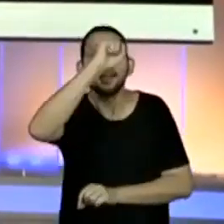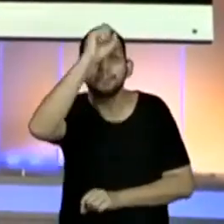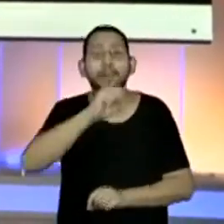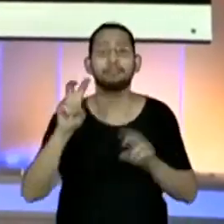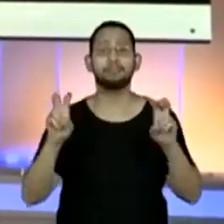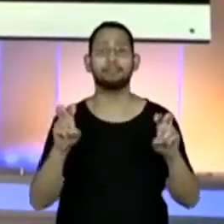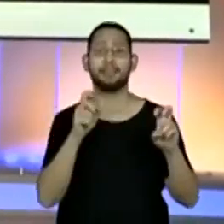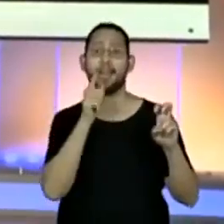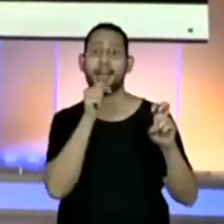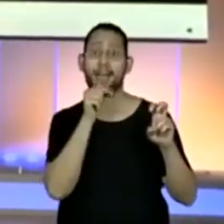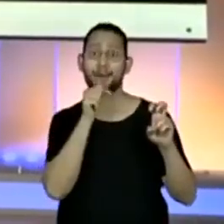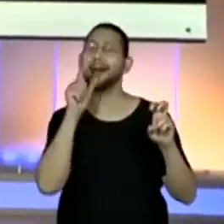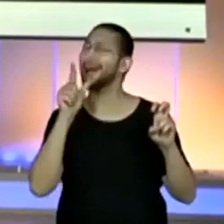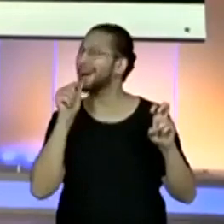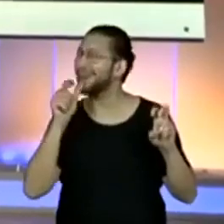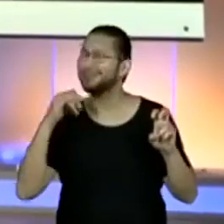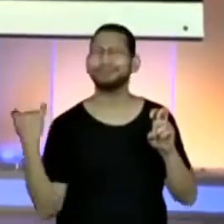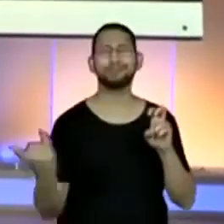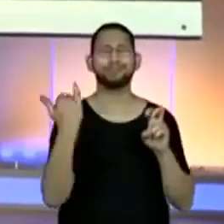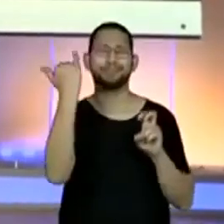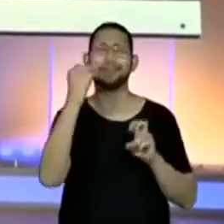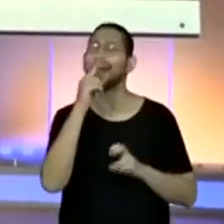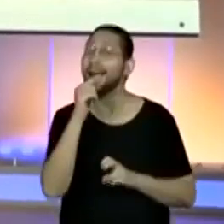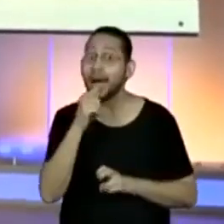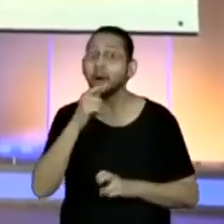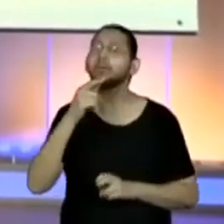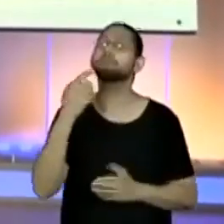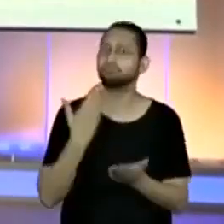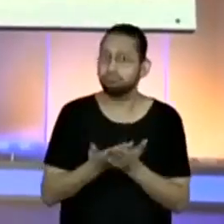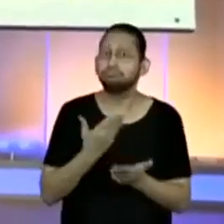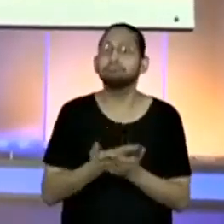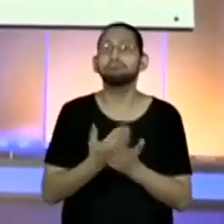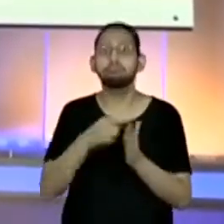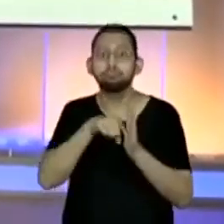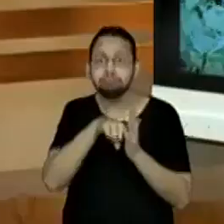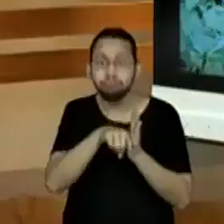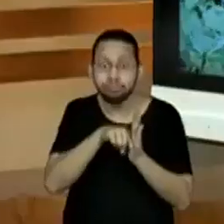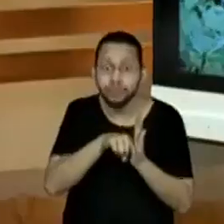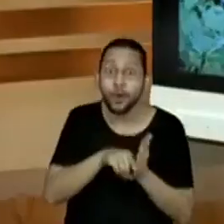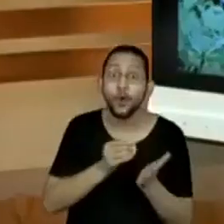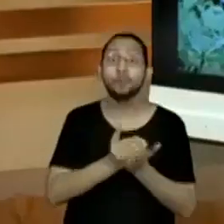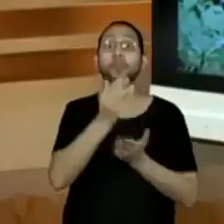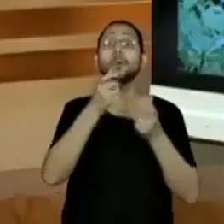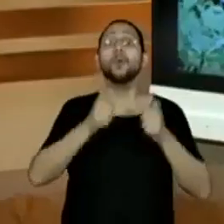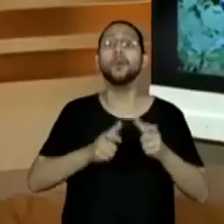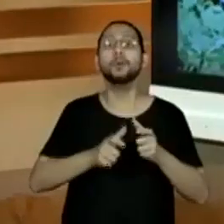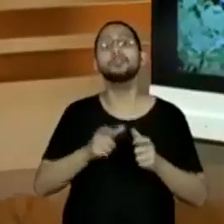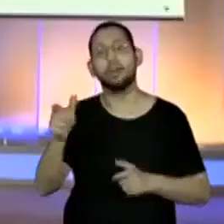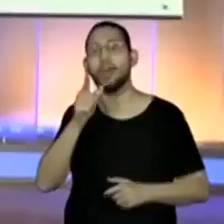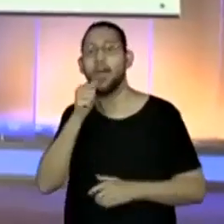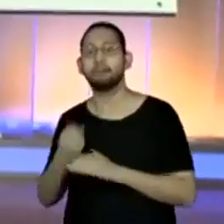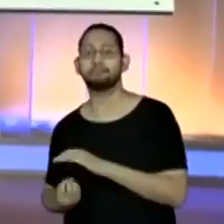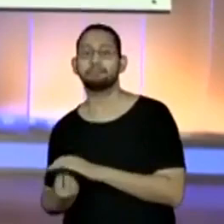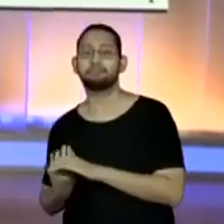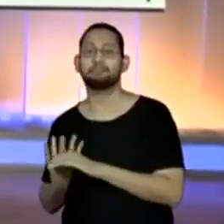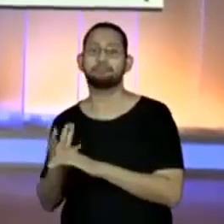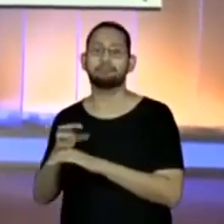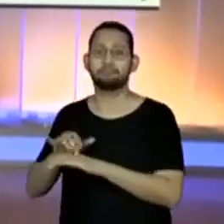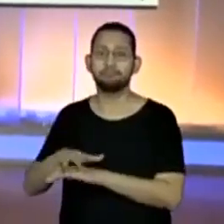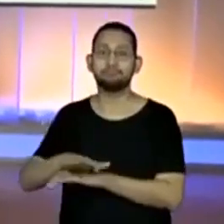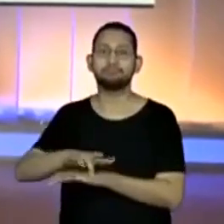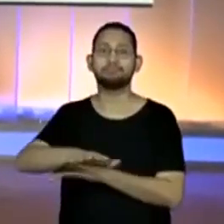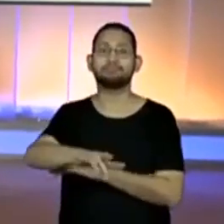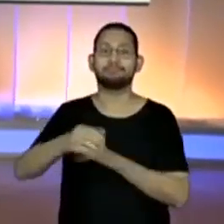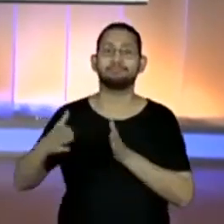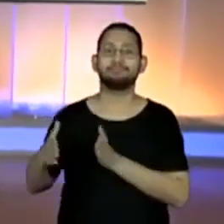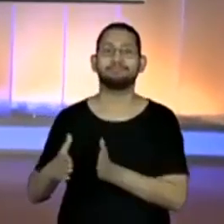estamos passando. E como toda boa água, nada como estudar um rio. Olha que imagem curiosa. Agora eu vou colocar para